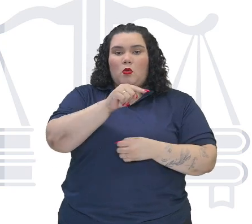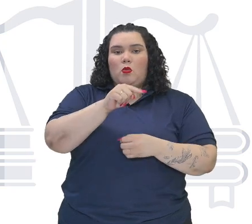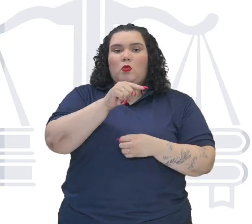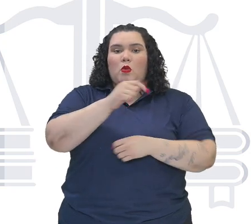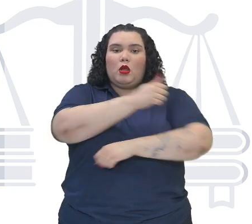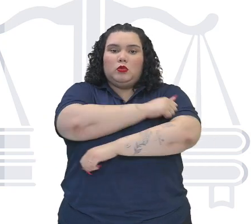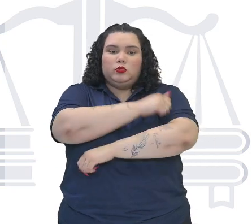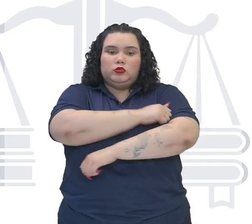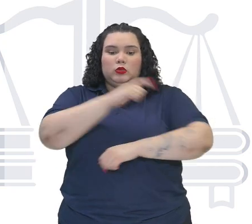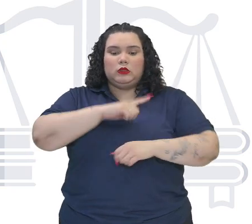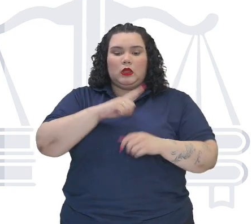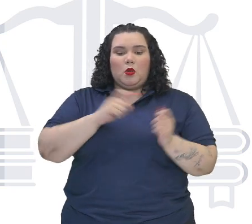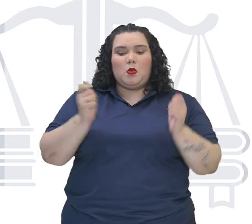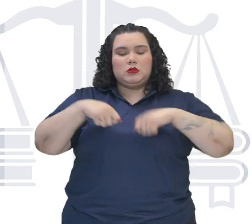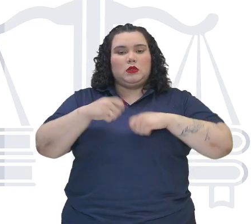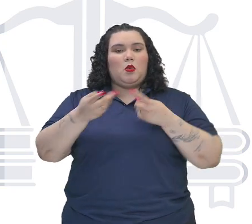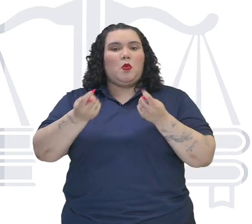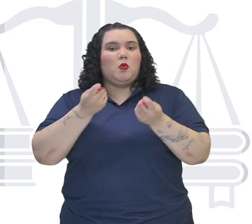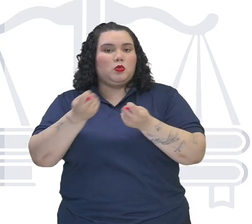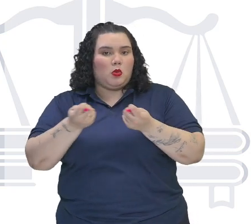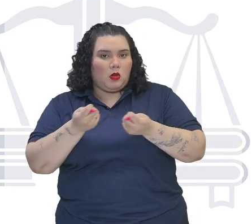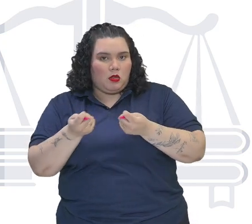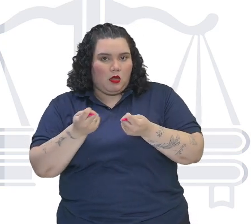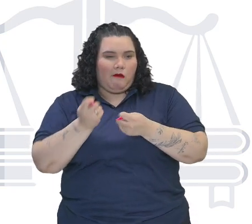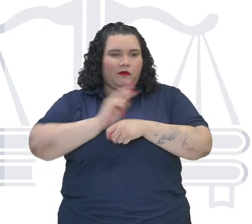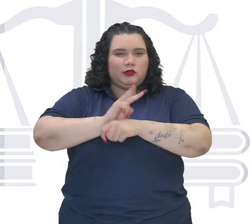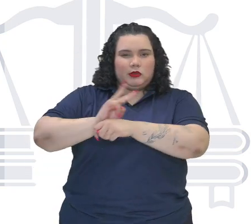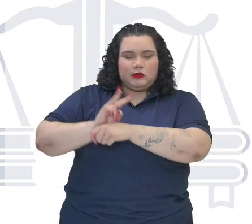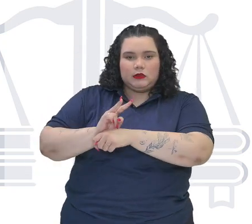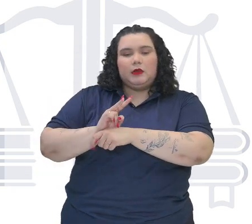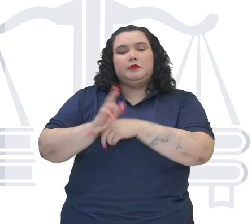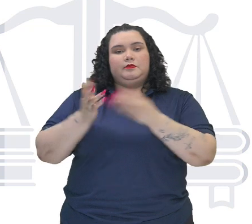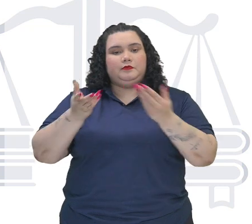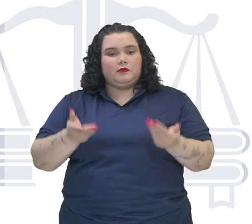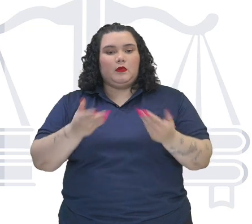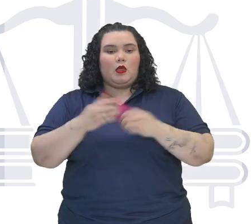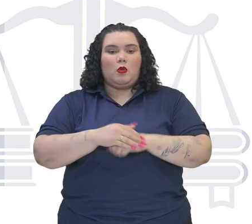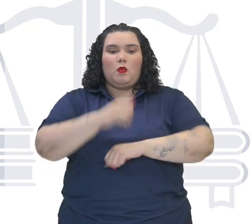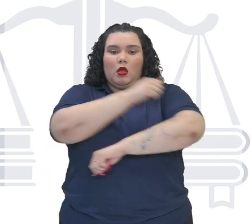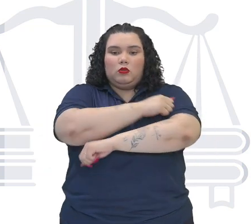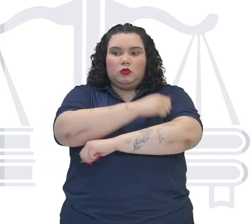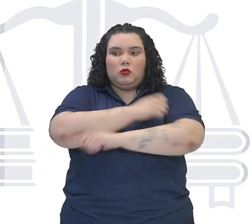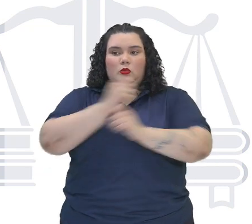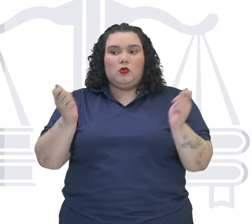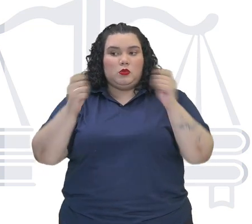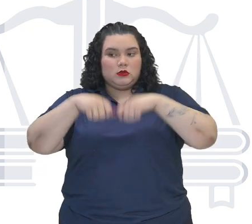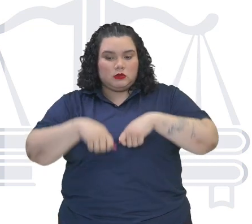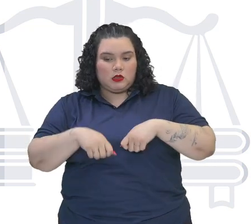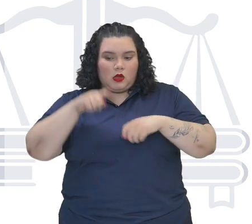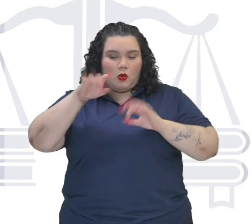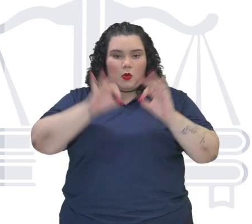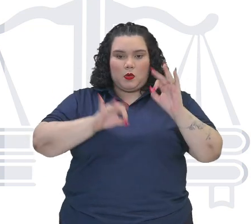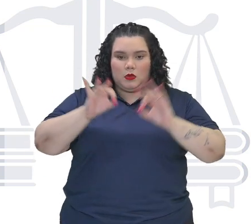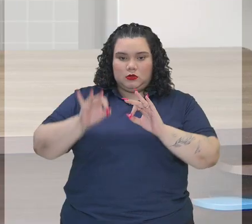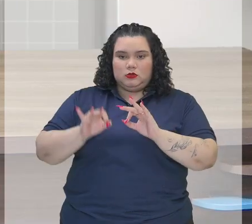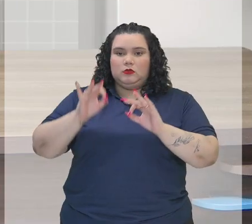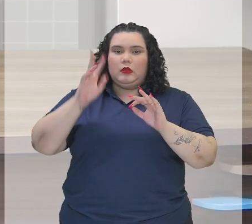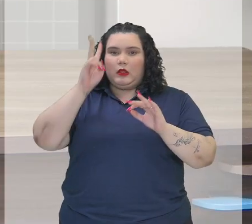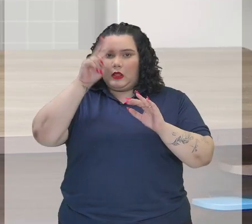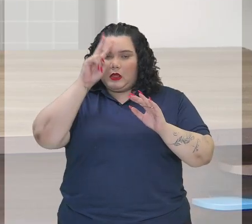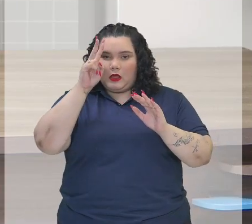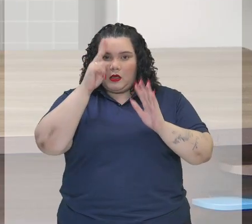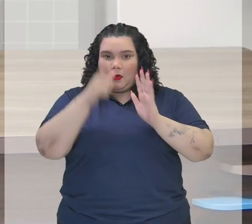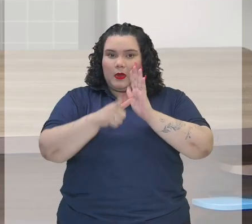que ele está realizando ali a sua tarefa. E naquele momento em que ele vê que ele seguiu o planejado, por exemplo, não,